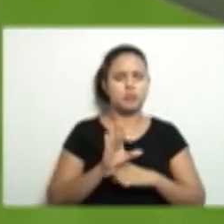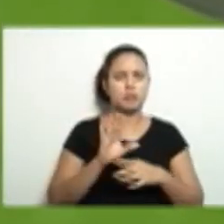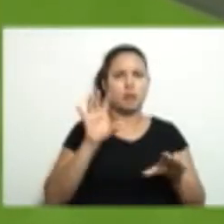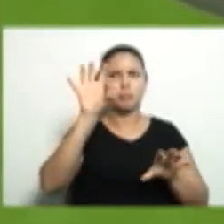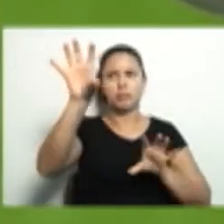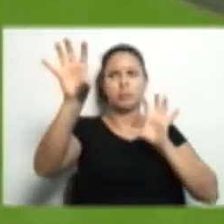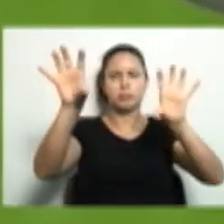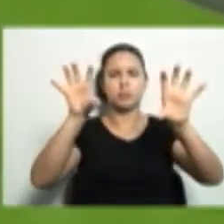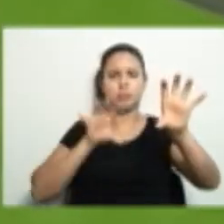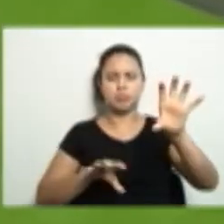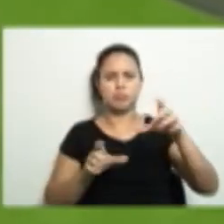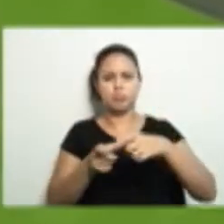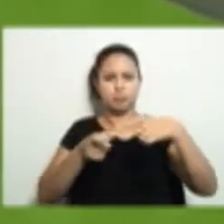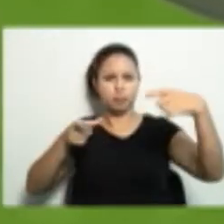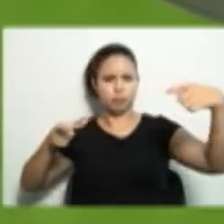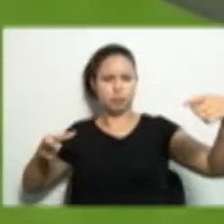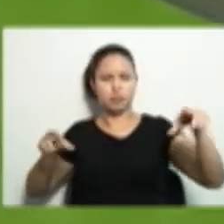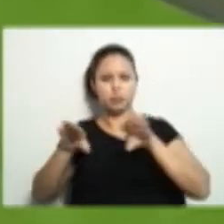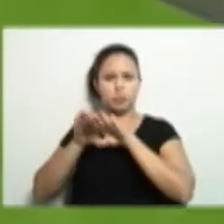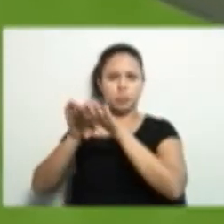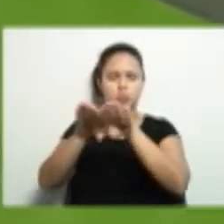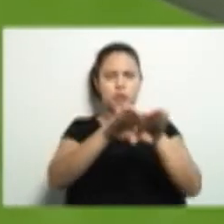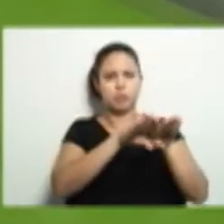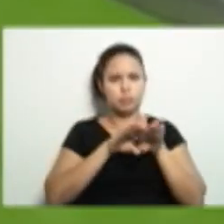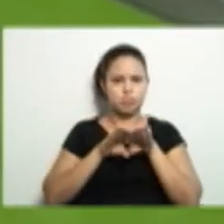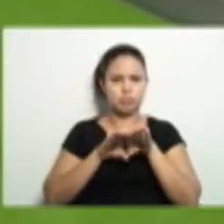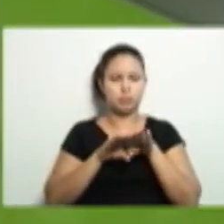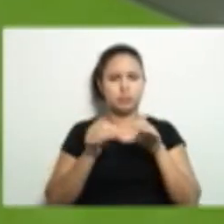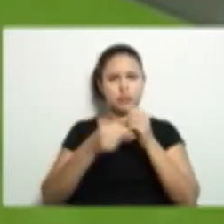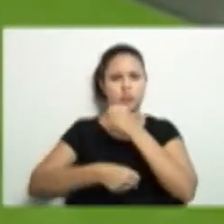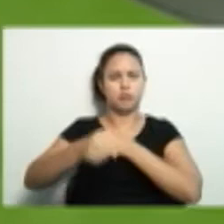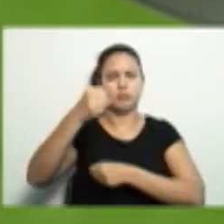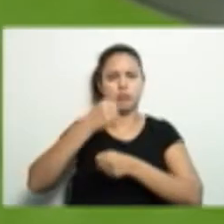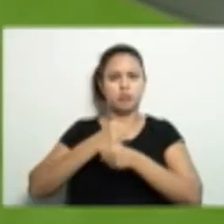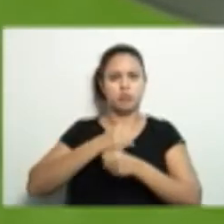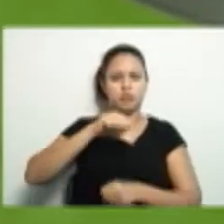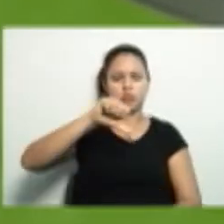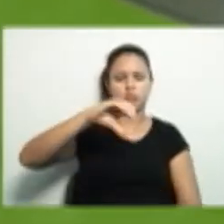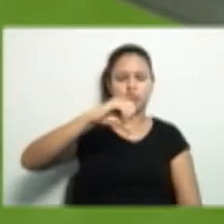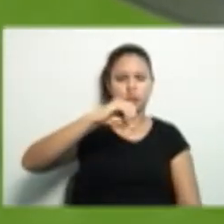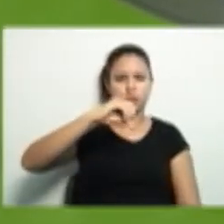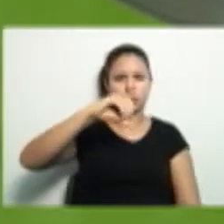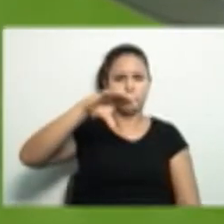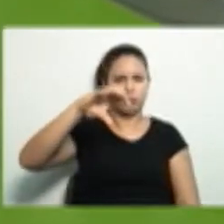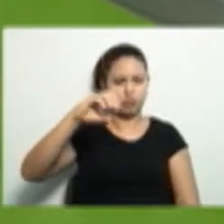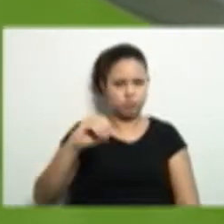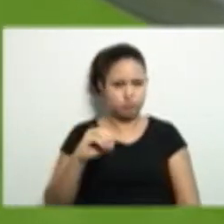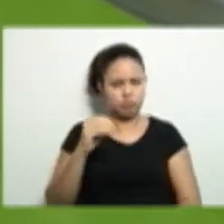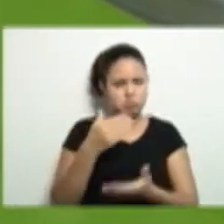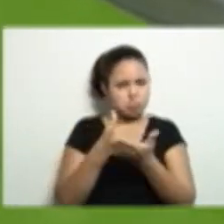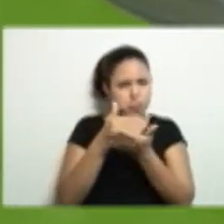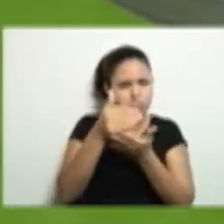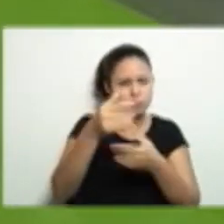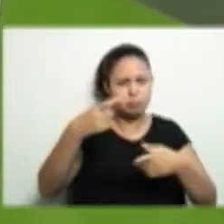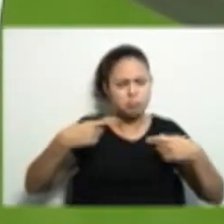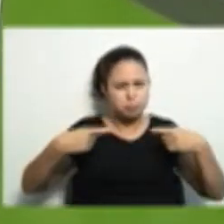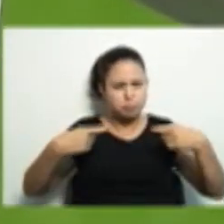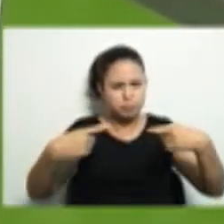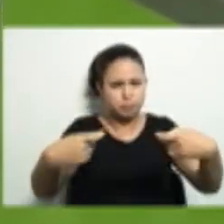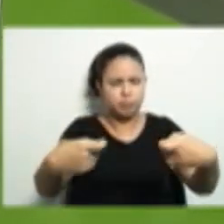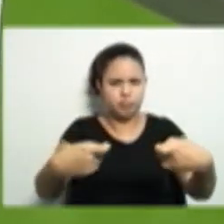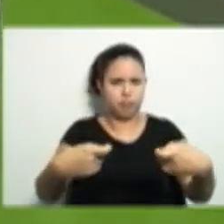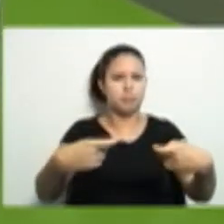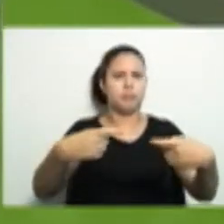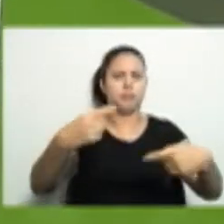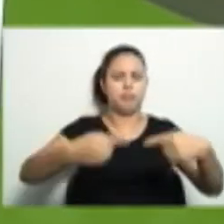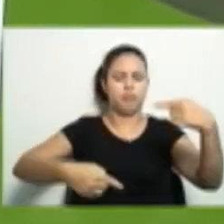anos 90, essa diferença virou uma guerra fiscal. Era cada um por si atrás de mais investimento para a região onde moravam. Até